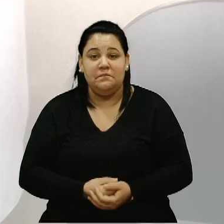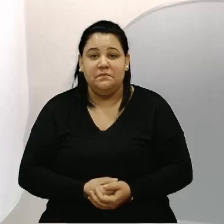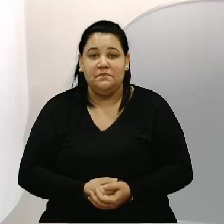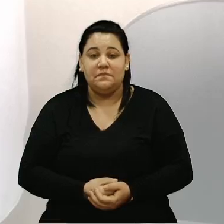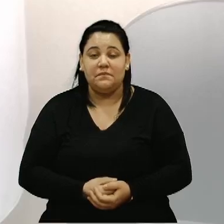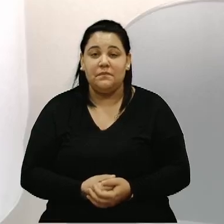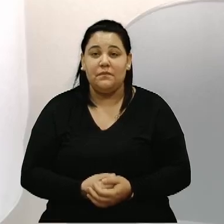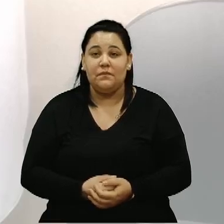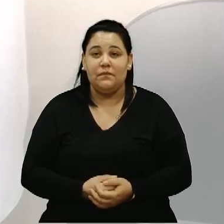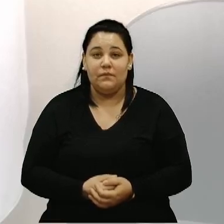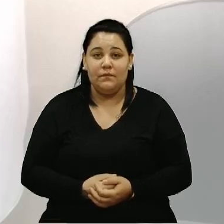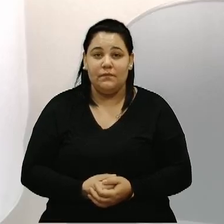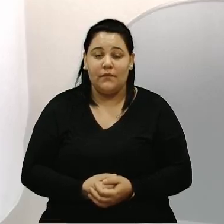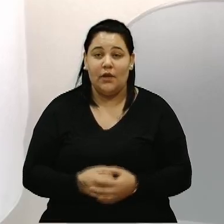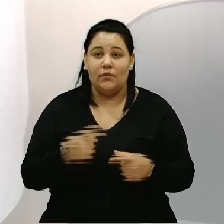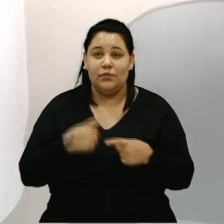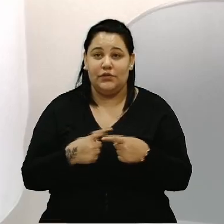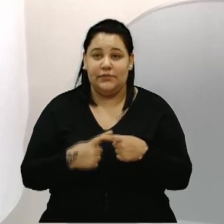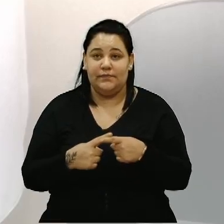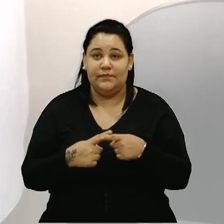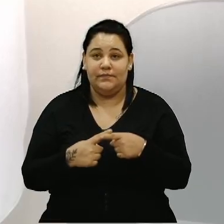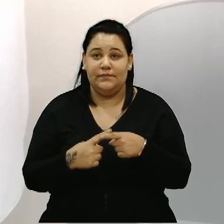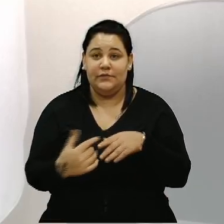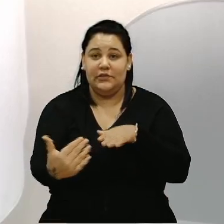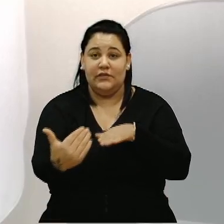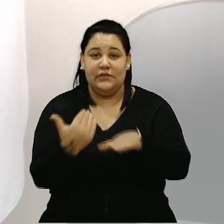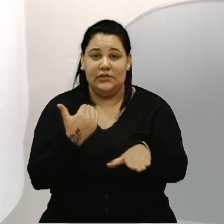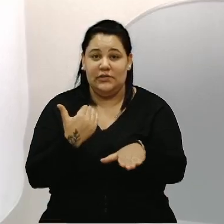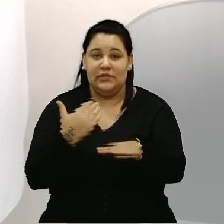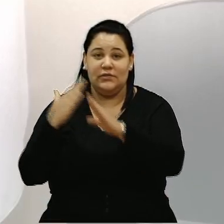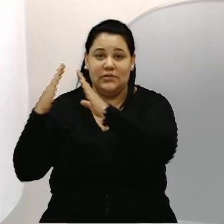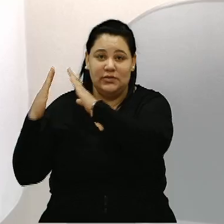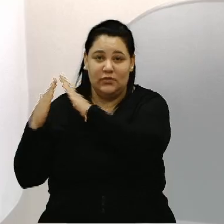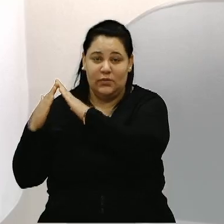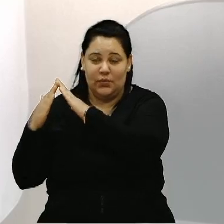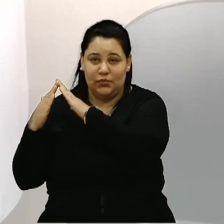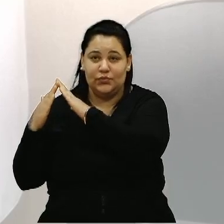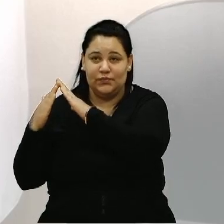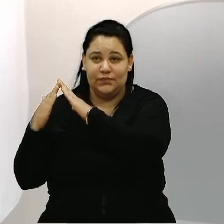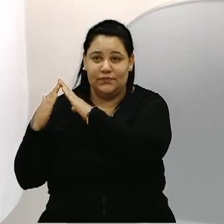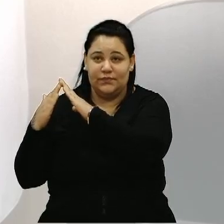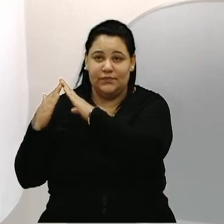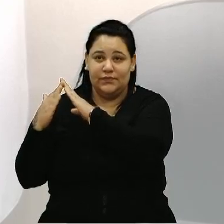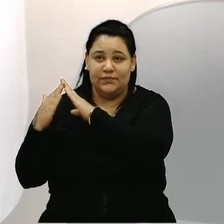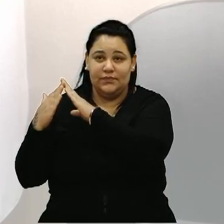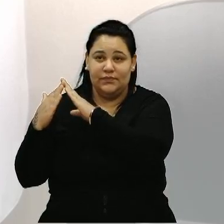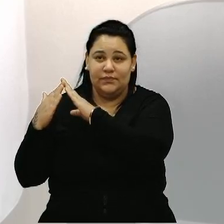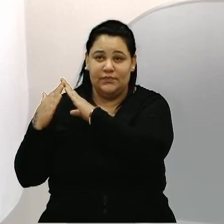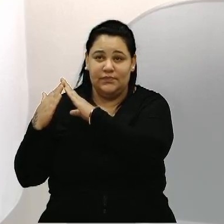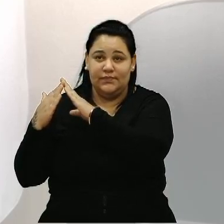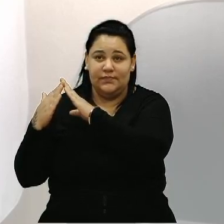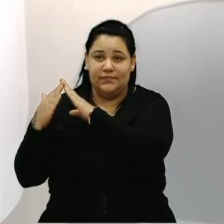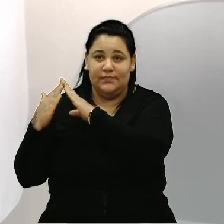Porque a situação da Avenida São Leopoldo, a situação